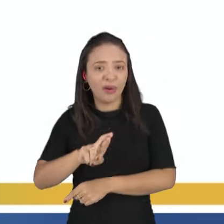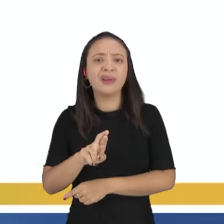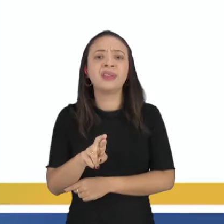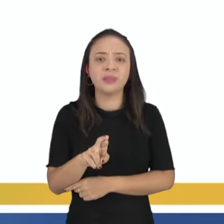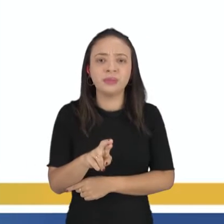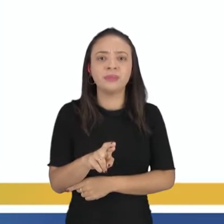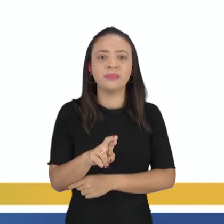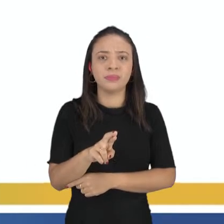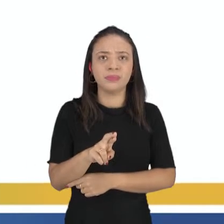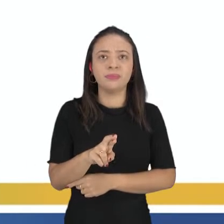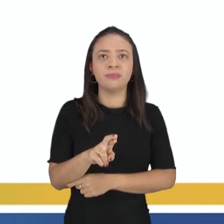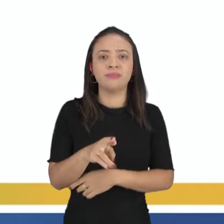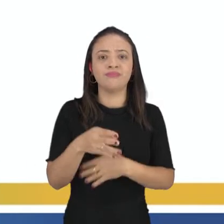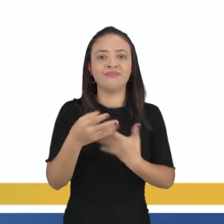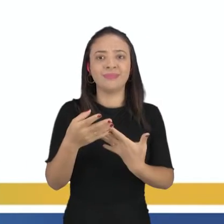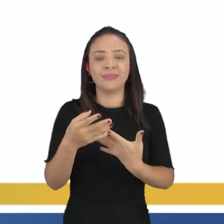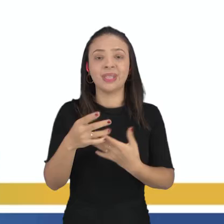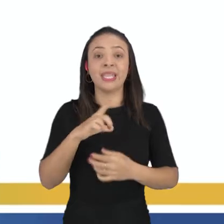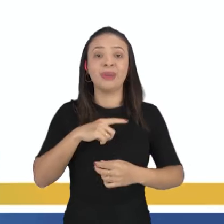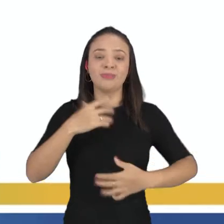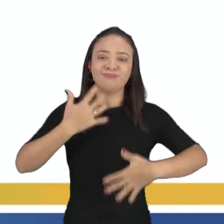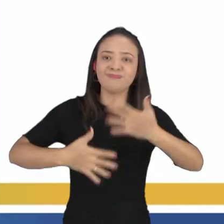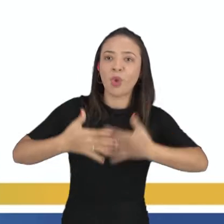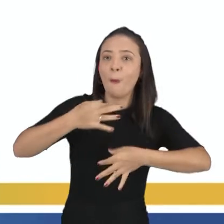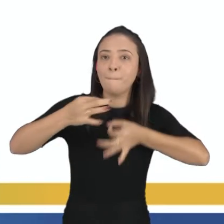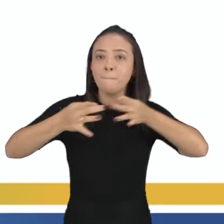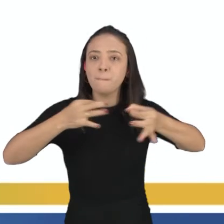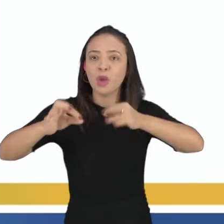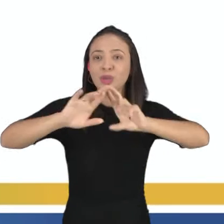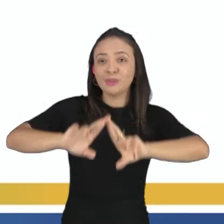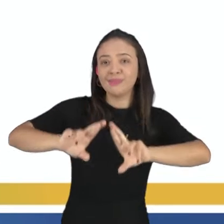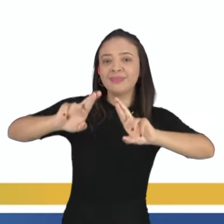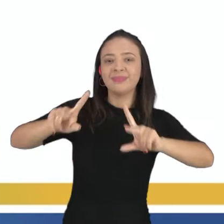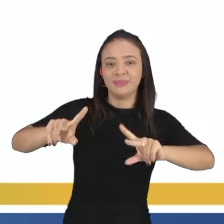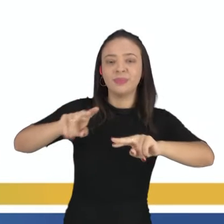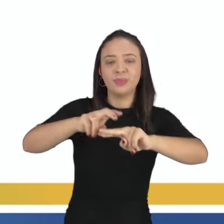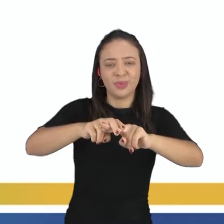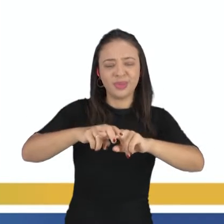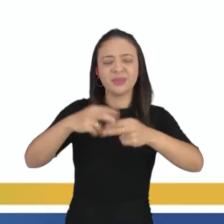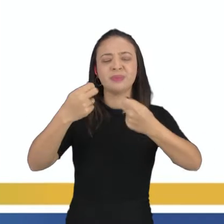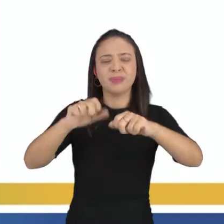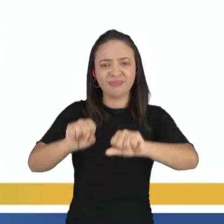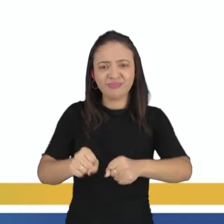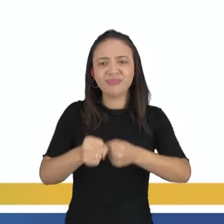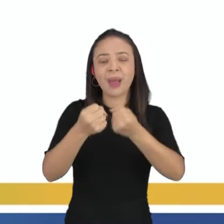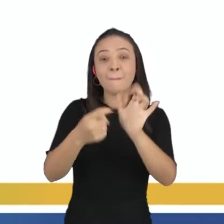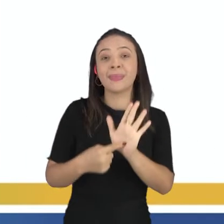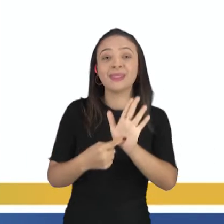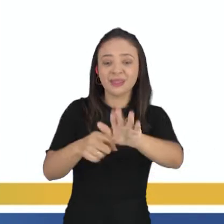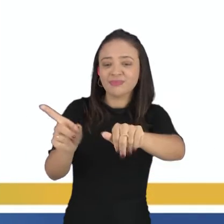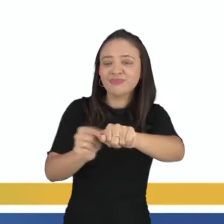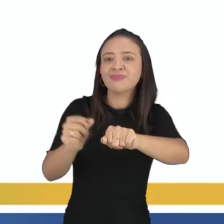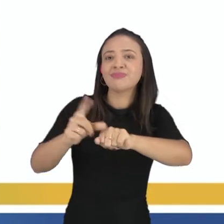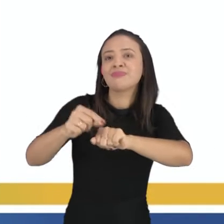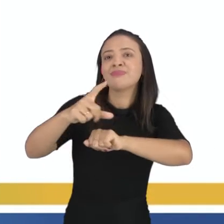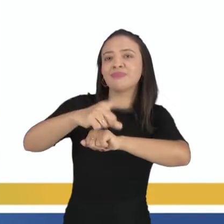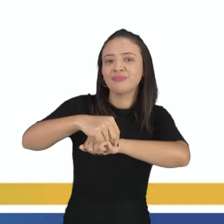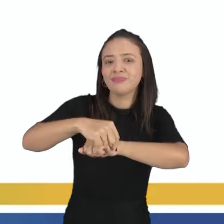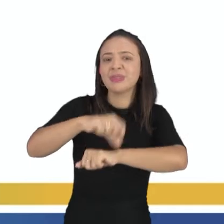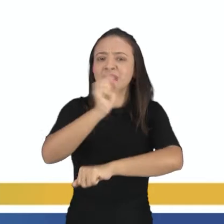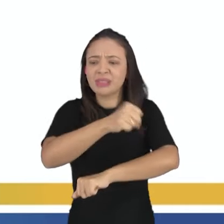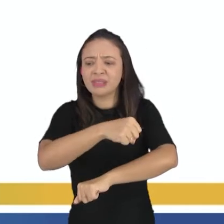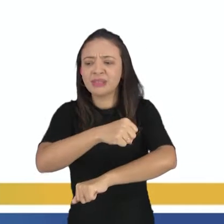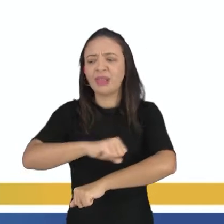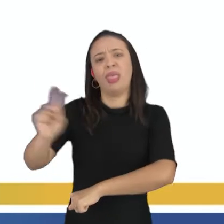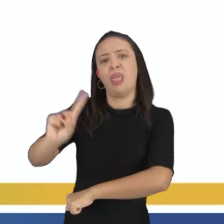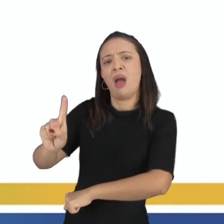que acabam divergindo aí, então é preciso trabalhar muito com essa questão do argumento. Por quê? Por que sim? Por que